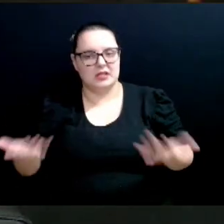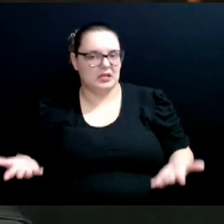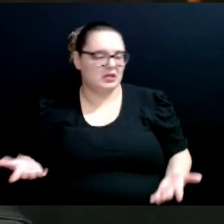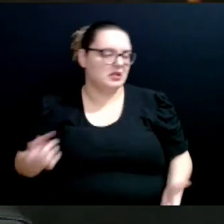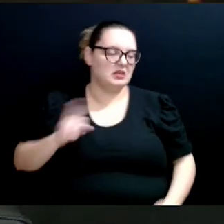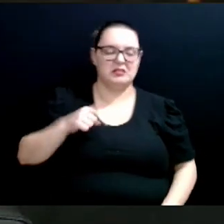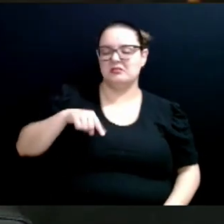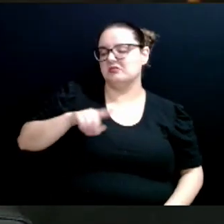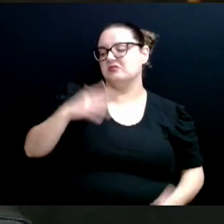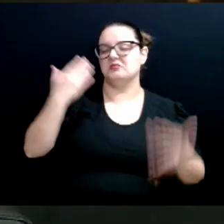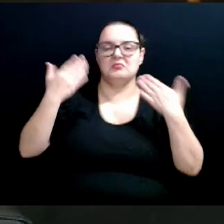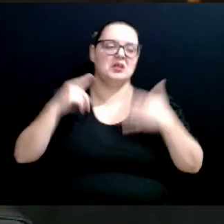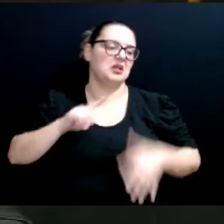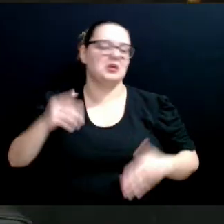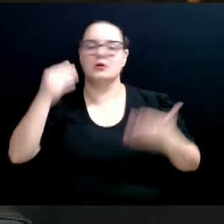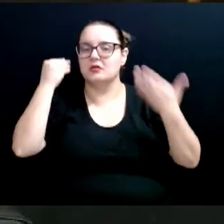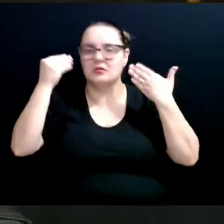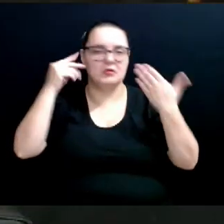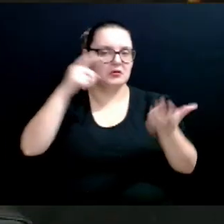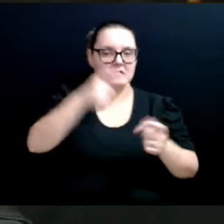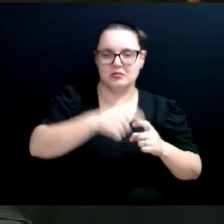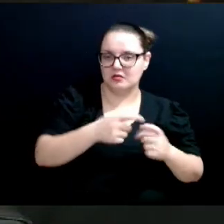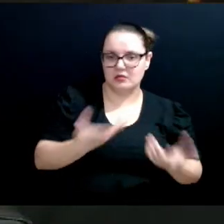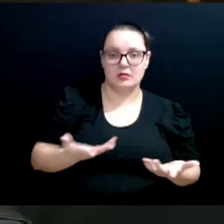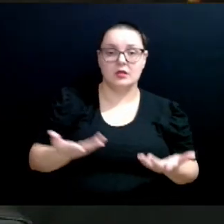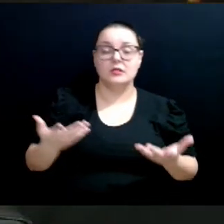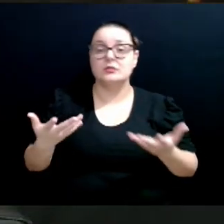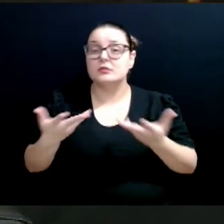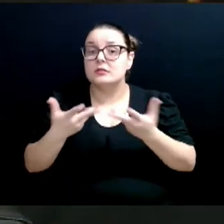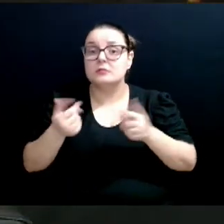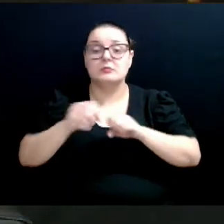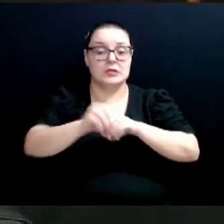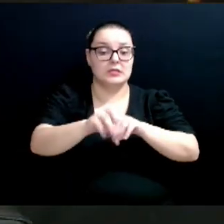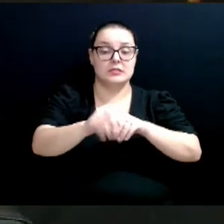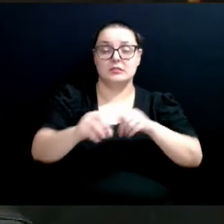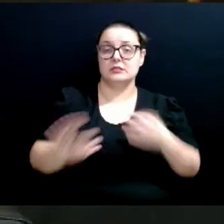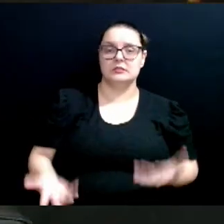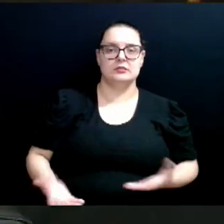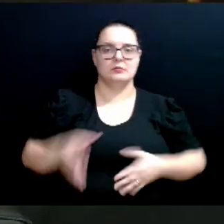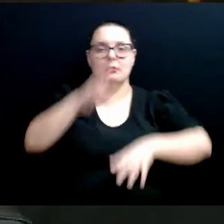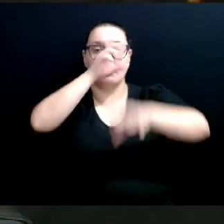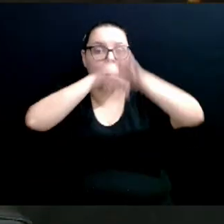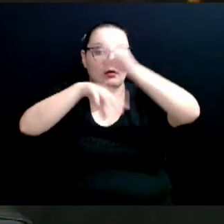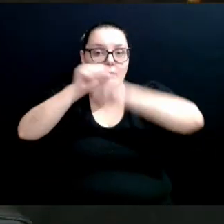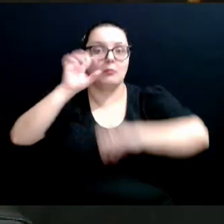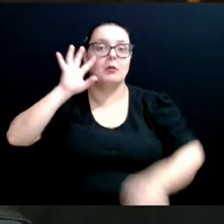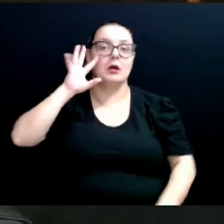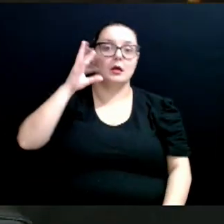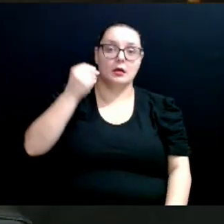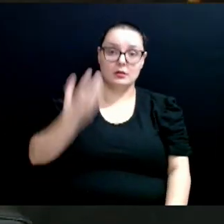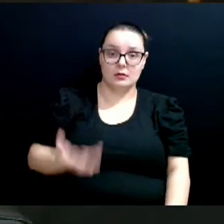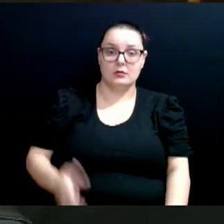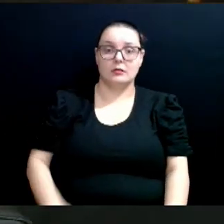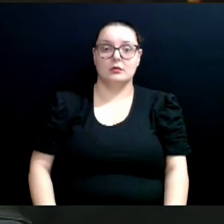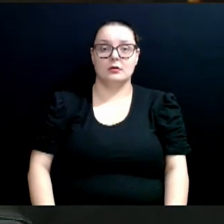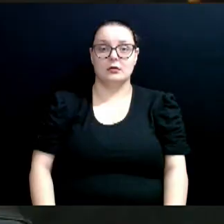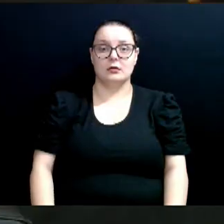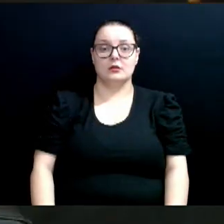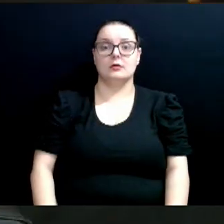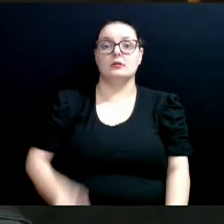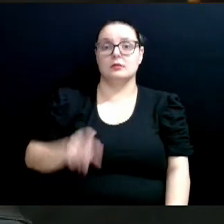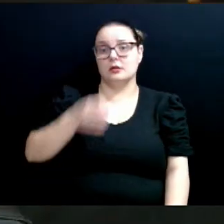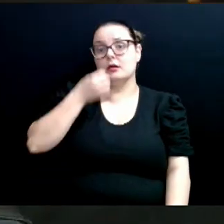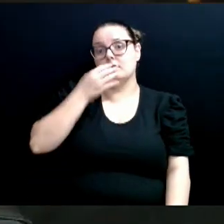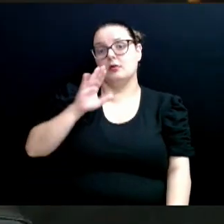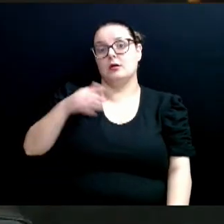vou no psiquiatra. Gente, isso é maravilhoso, é ensinamento, é conhecimento. E isso é muito bom quando a gente pode